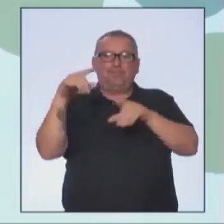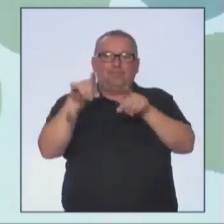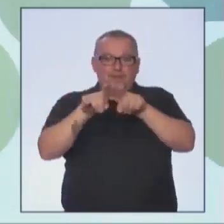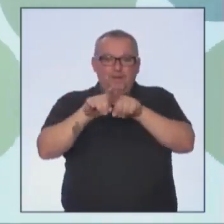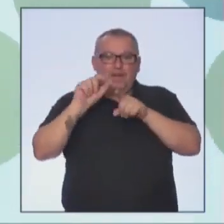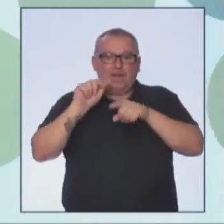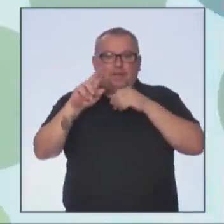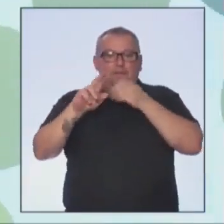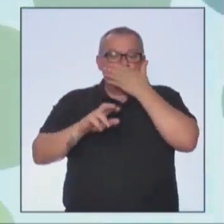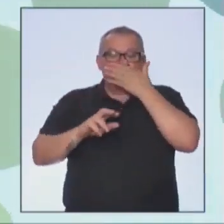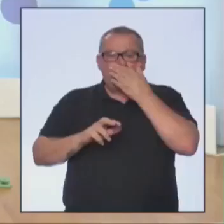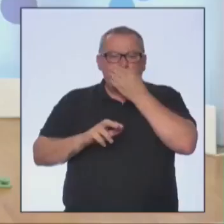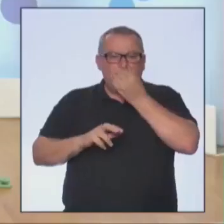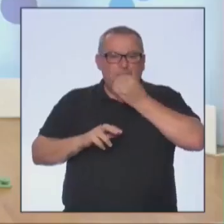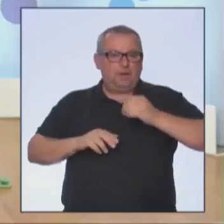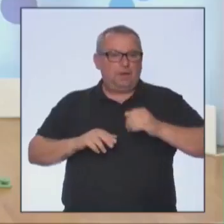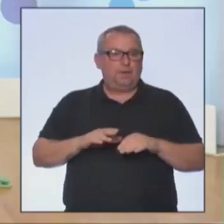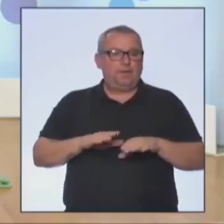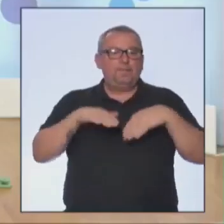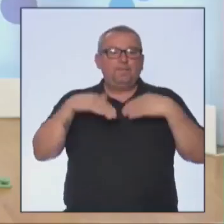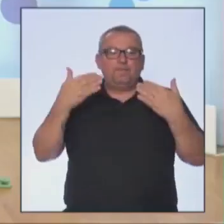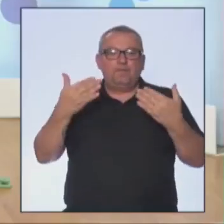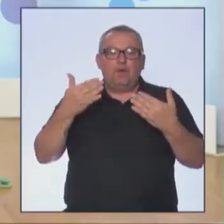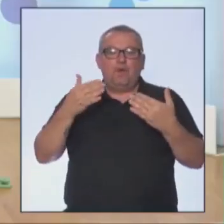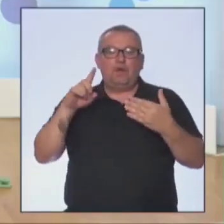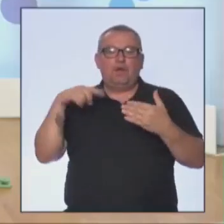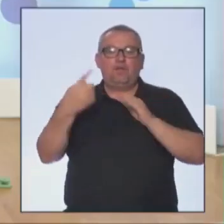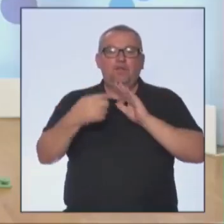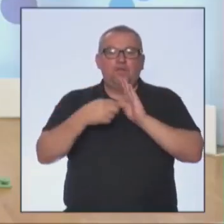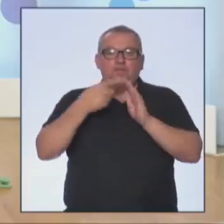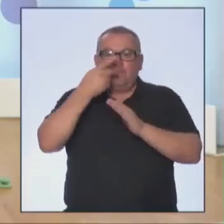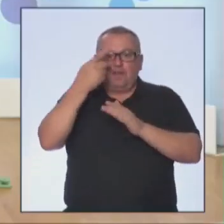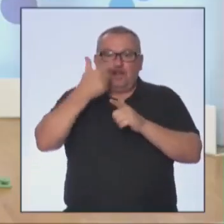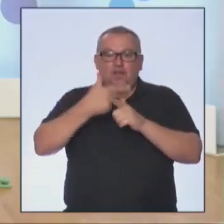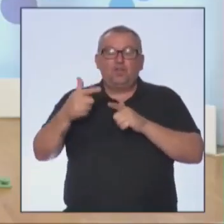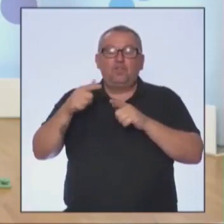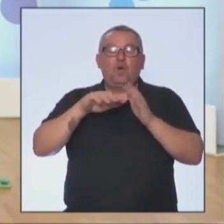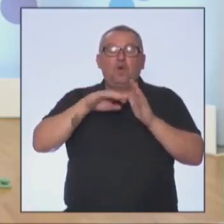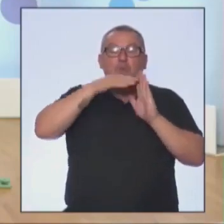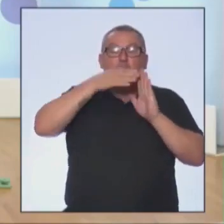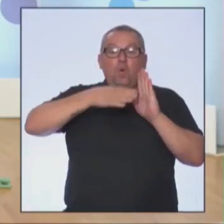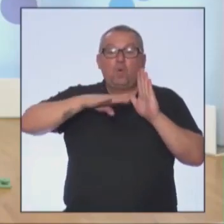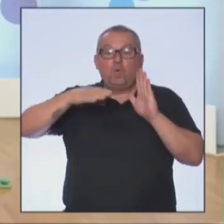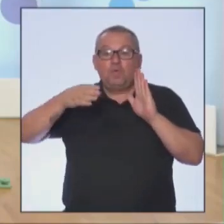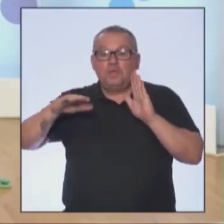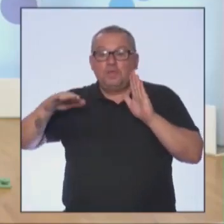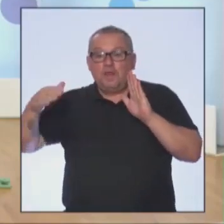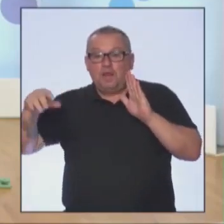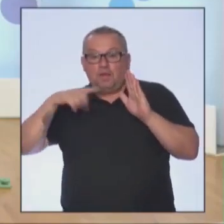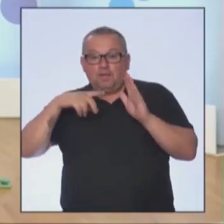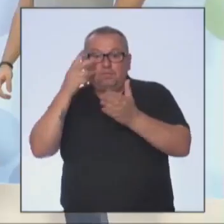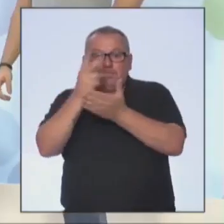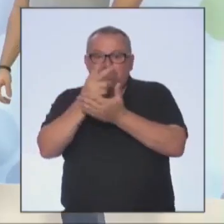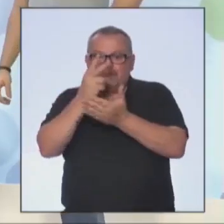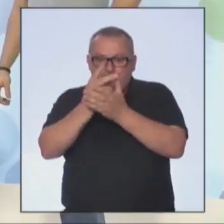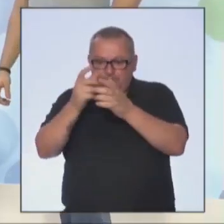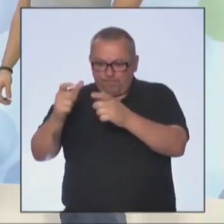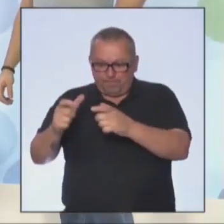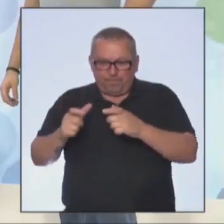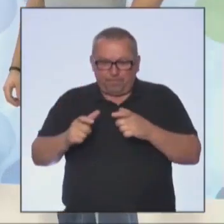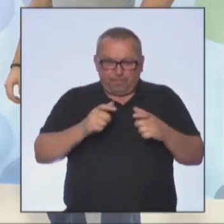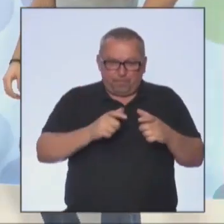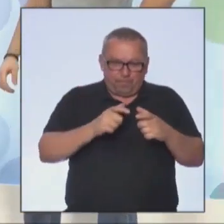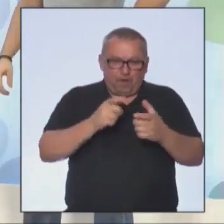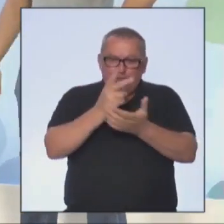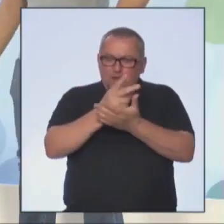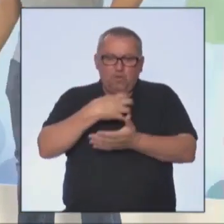ar. Então, a próxima coisa que a gente vai te falar sobre ondas é que quando elas estão no mesmo meio, quando são ondas de